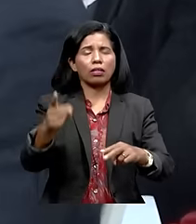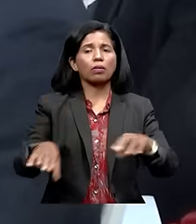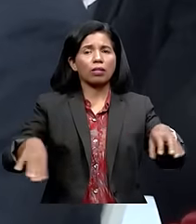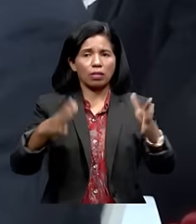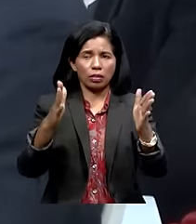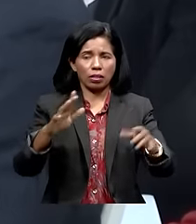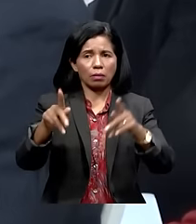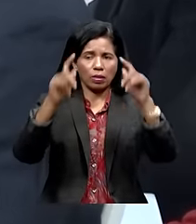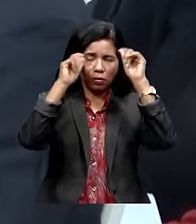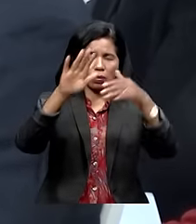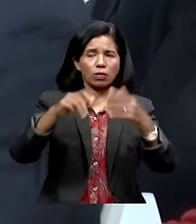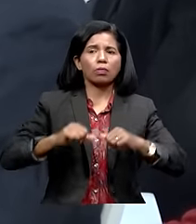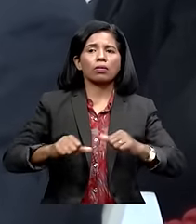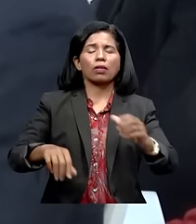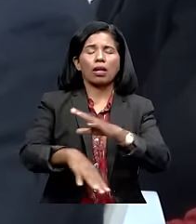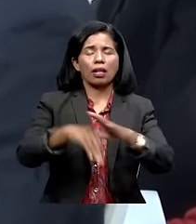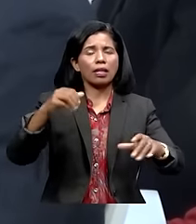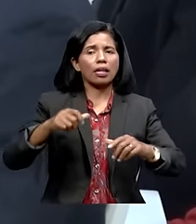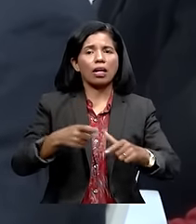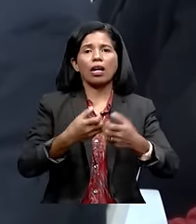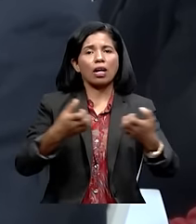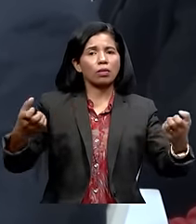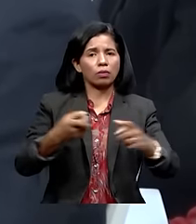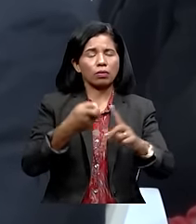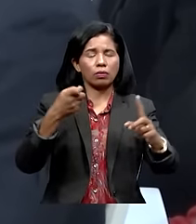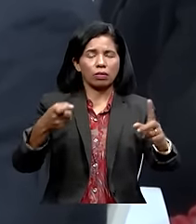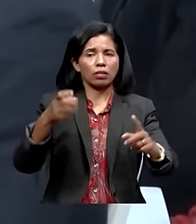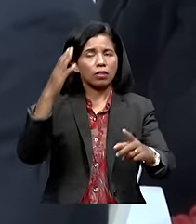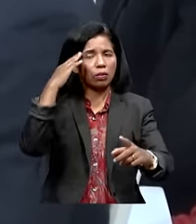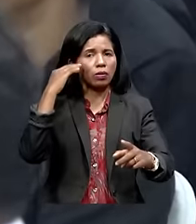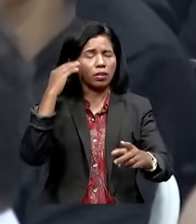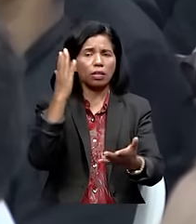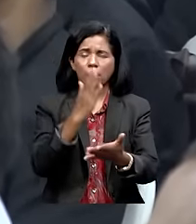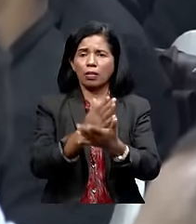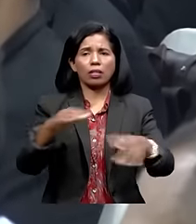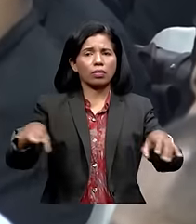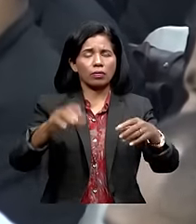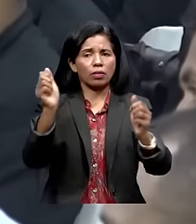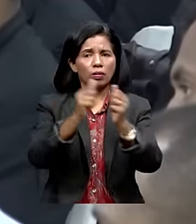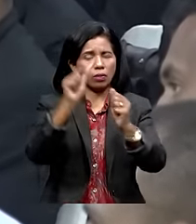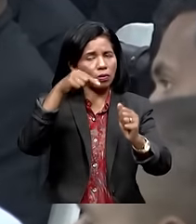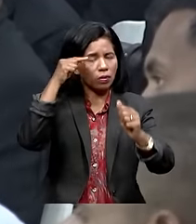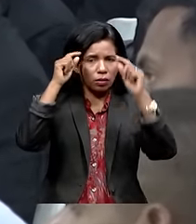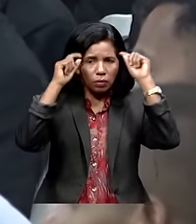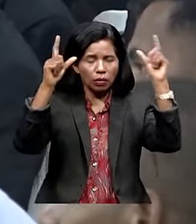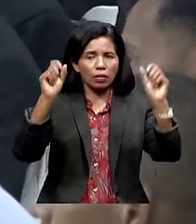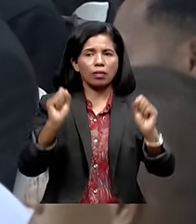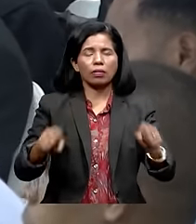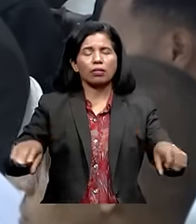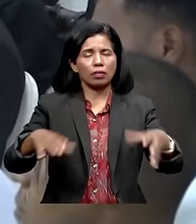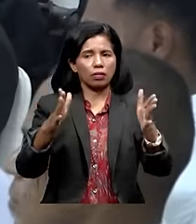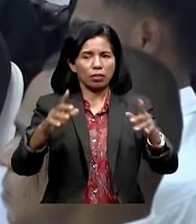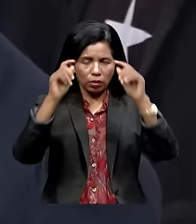trabalhador Timor-Leste continua a laissar o sistema, mas Coreia Sul se apara contrato provisório ao governo Timor-Leste, o de nune